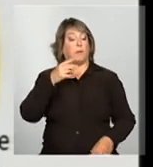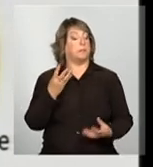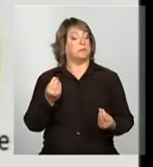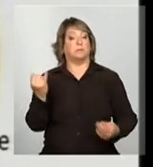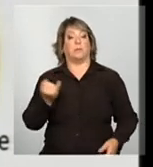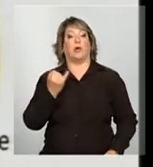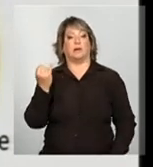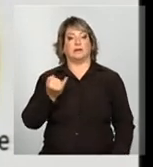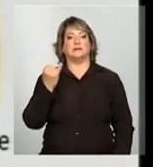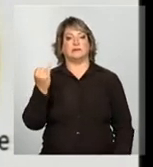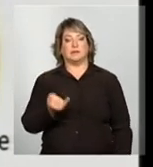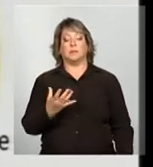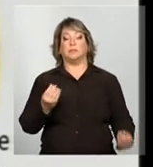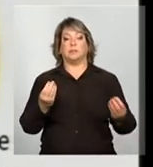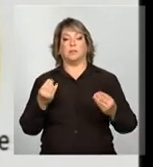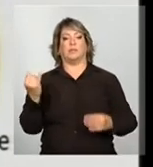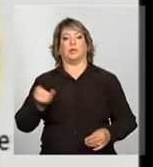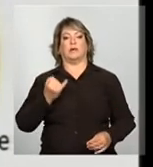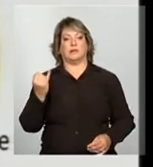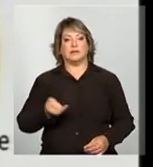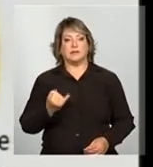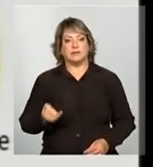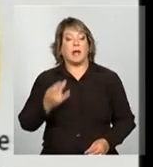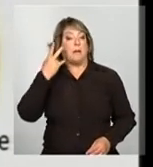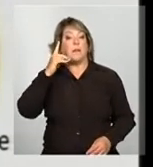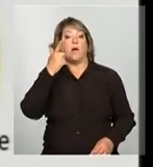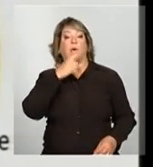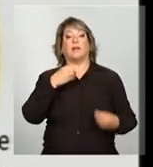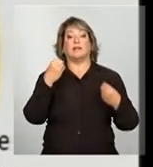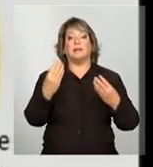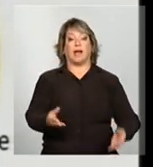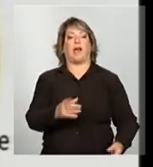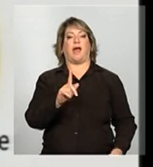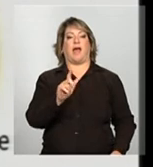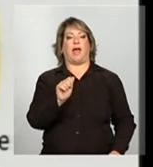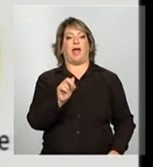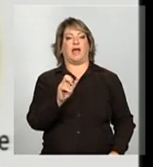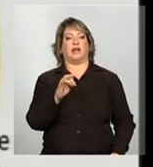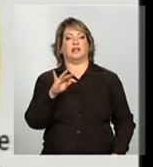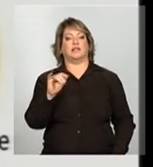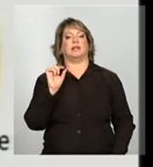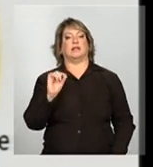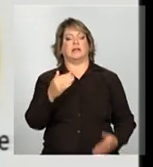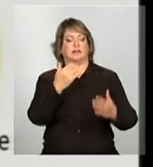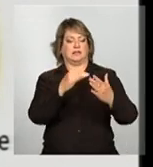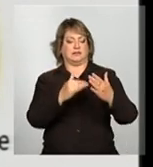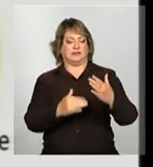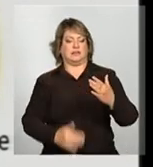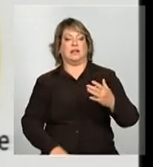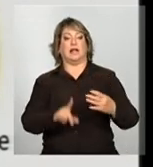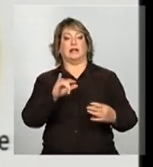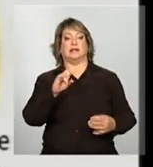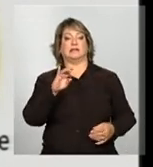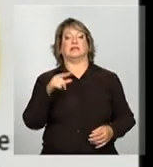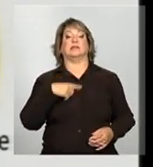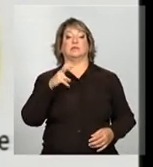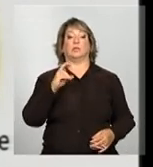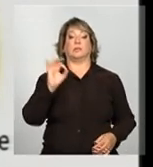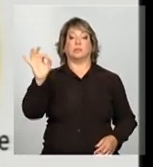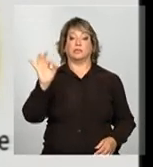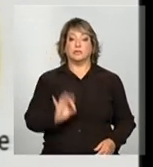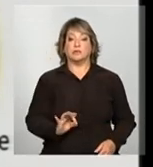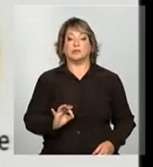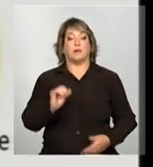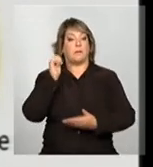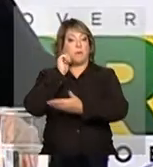importante, ou muito importante, para garantir listas, para garantir que 50% das mulheres e